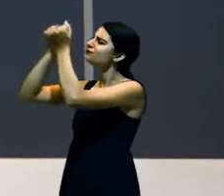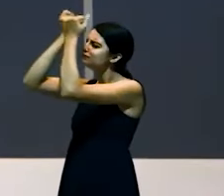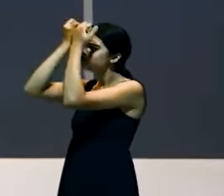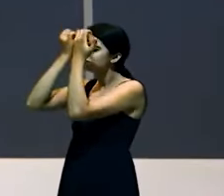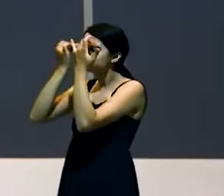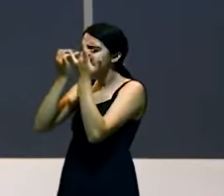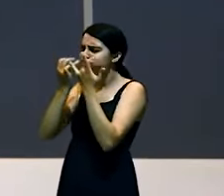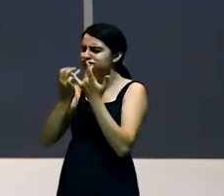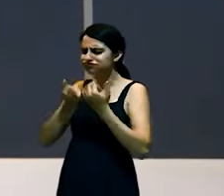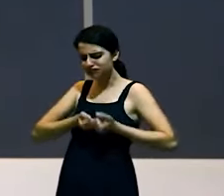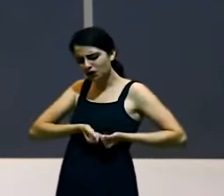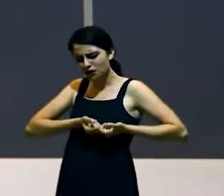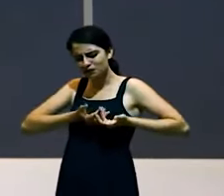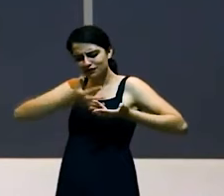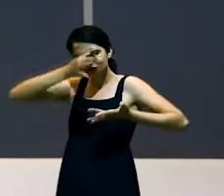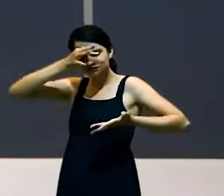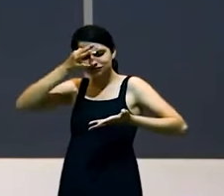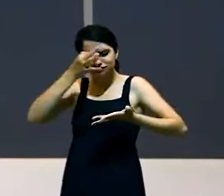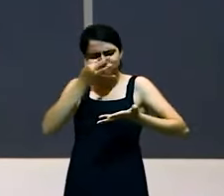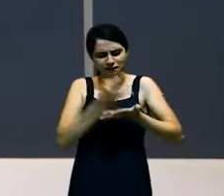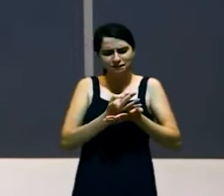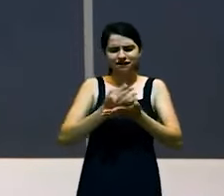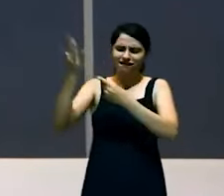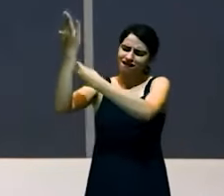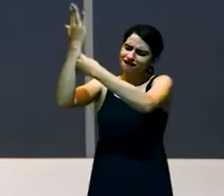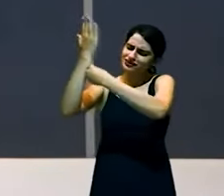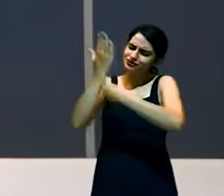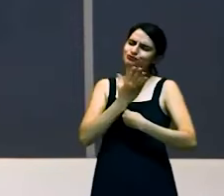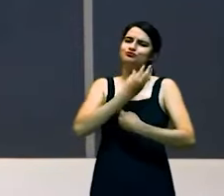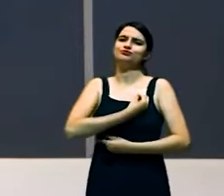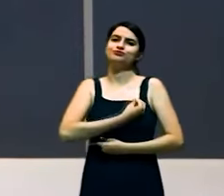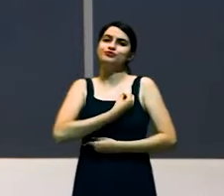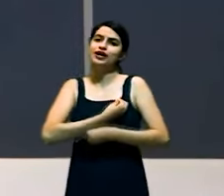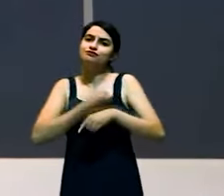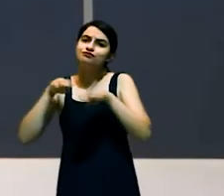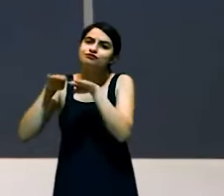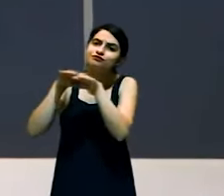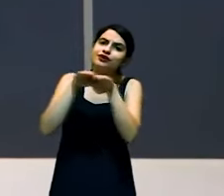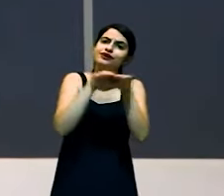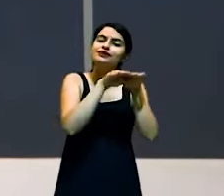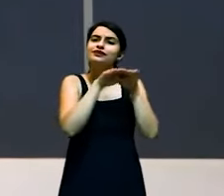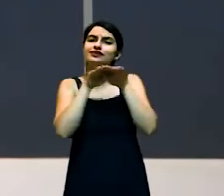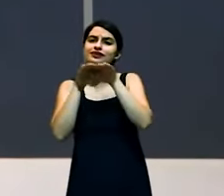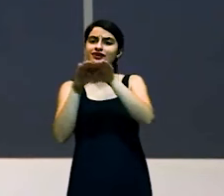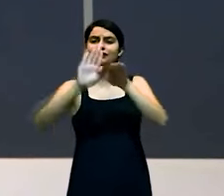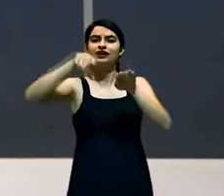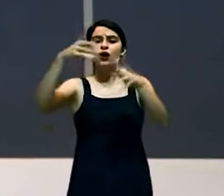esse equilíbrio, Senhor, porque quando colocamos o Senhor como prioridade, tudo na nossa vida